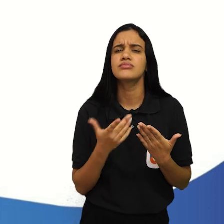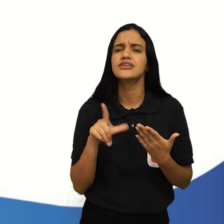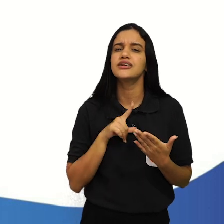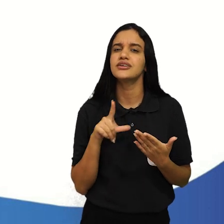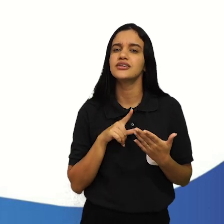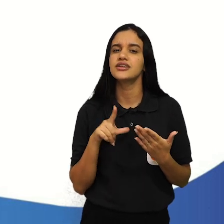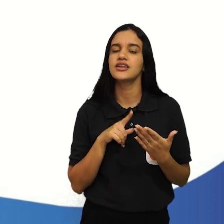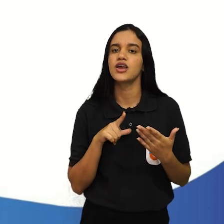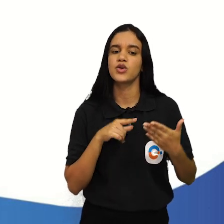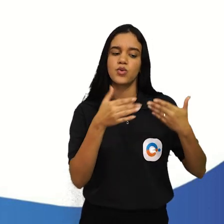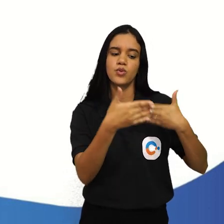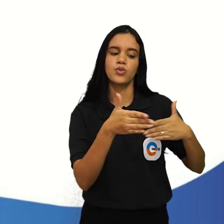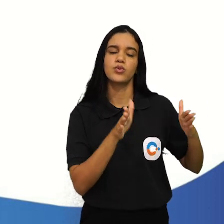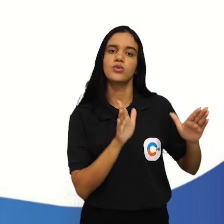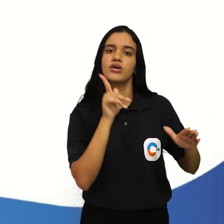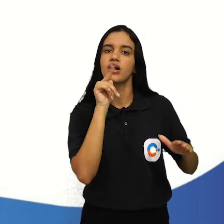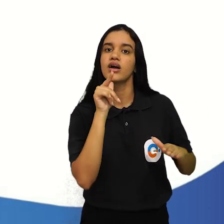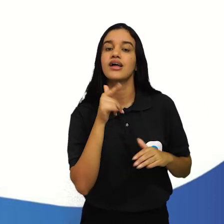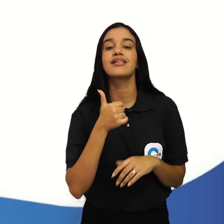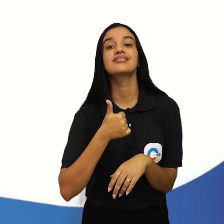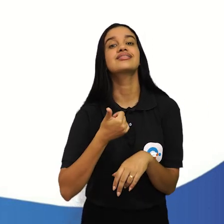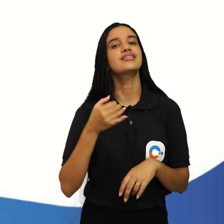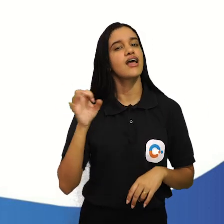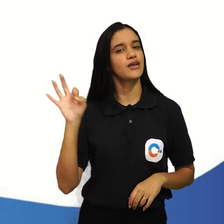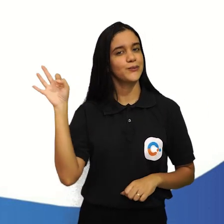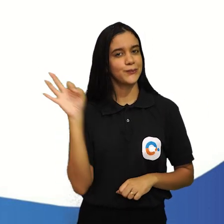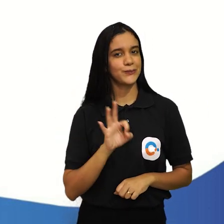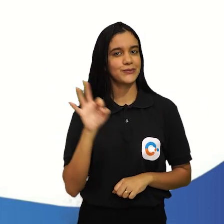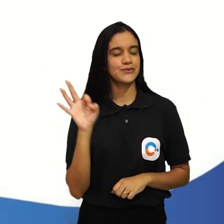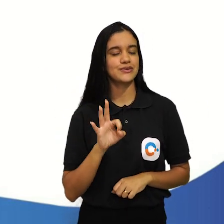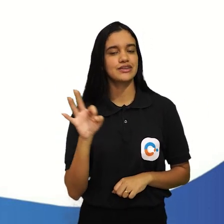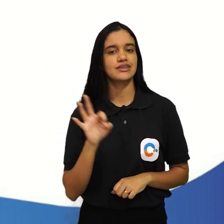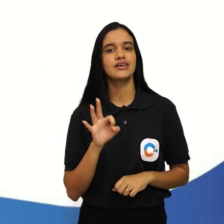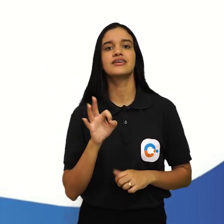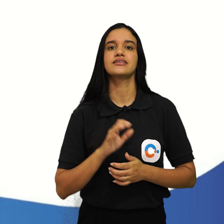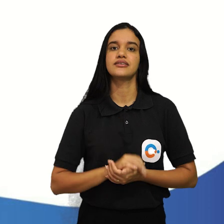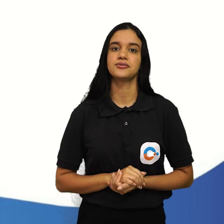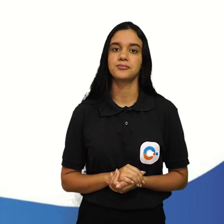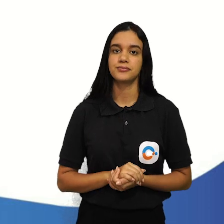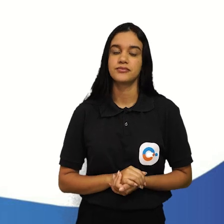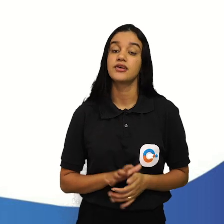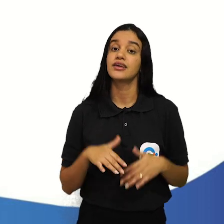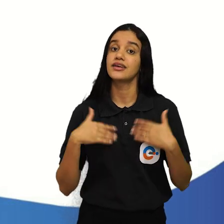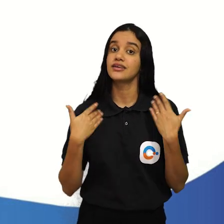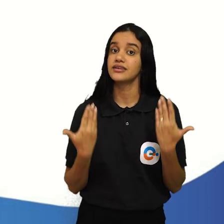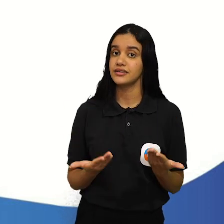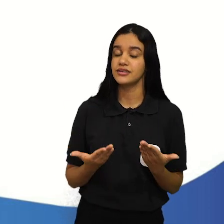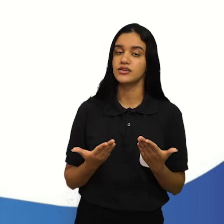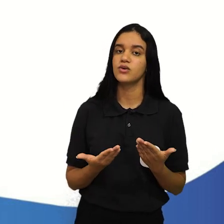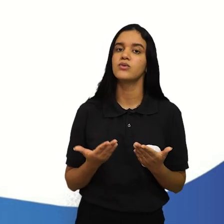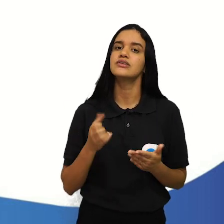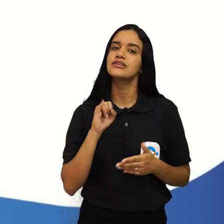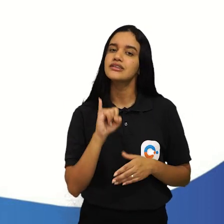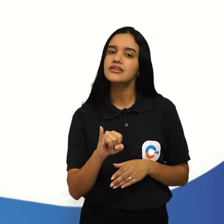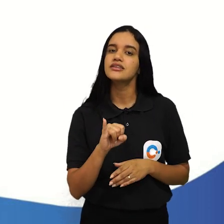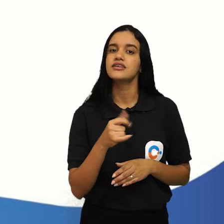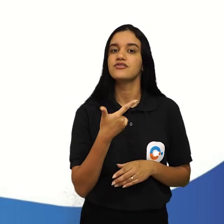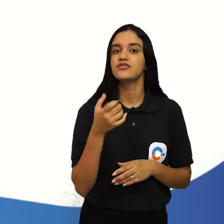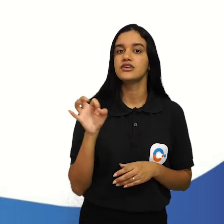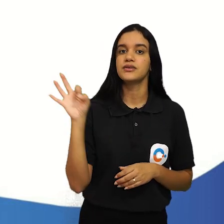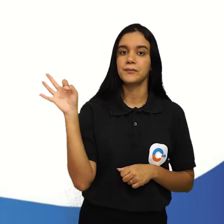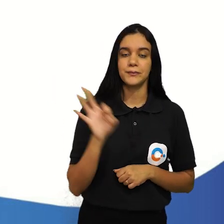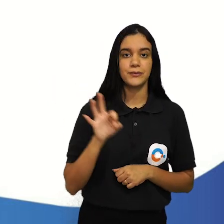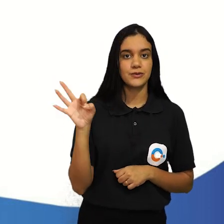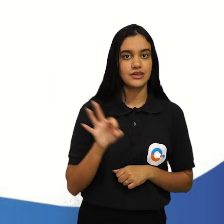ainda tenho nesse reservatório? 10%, né, que até a gente marcou ali. Então, se 20% foi